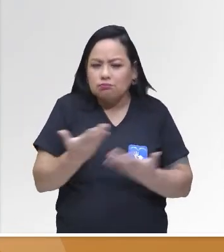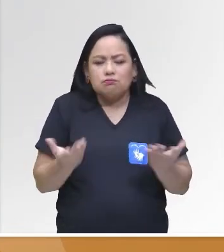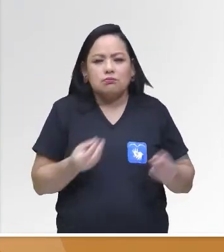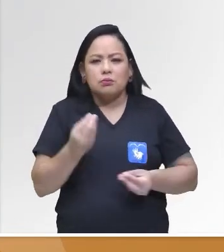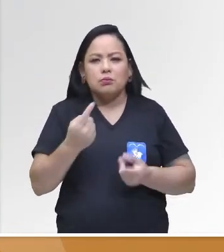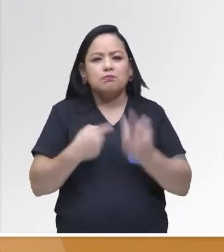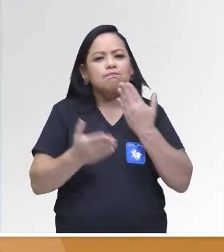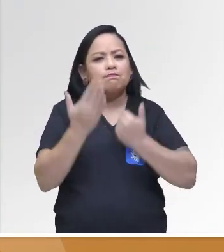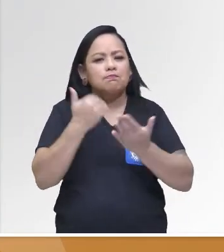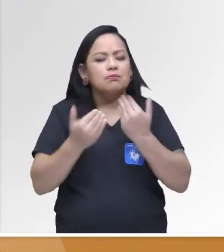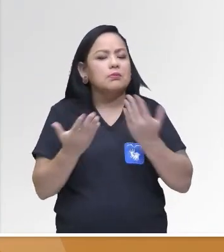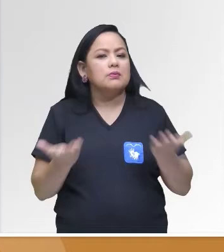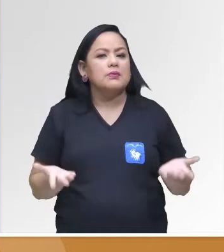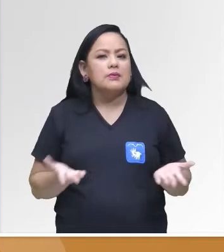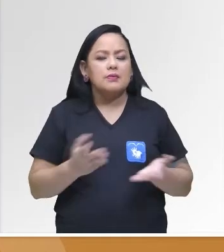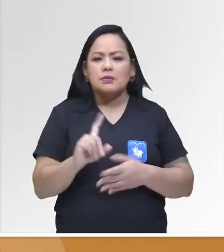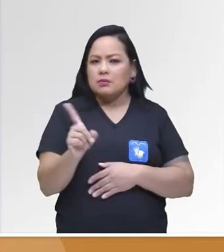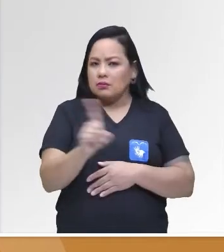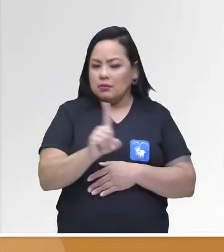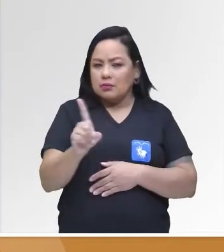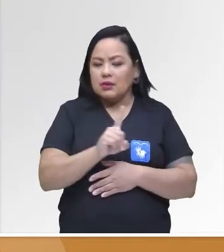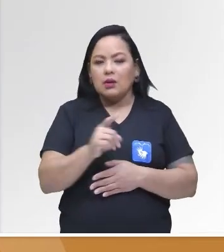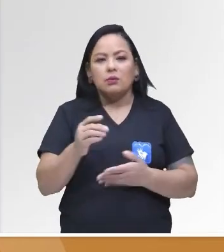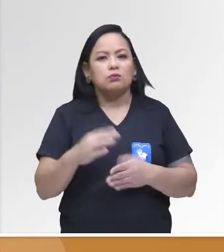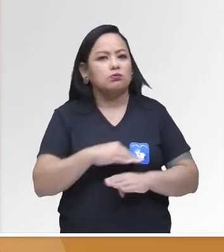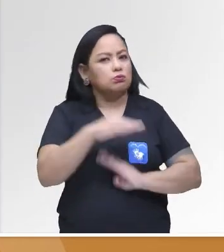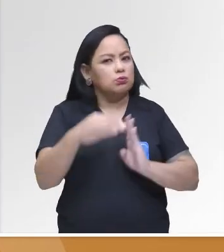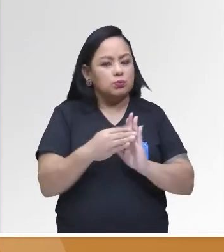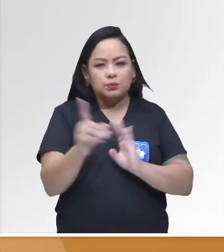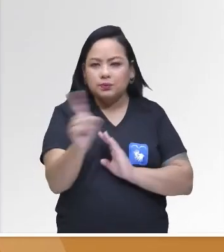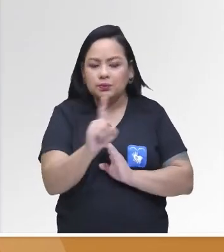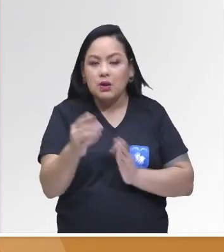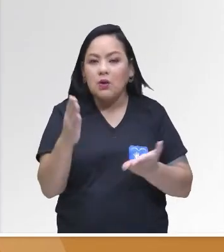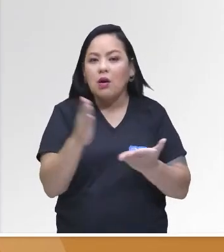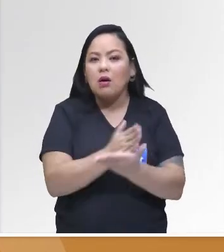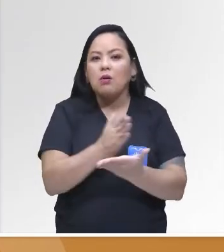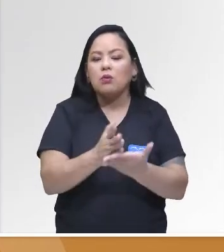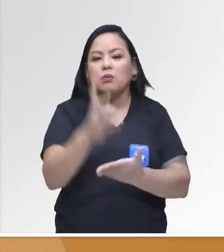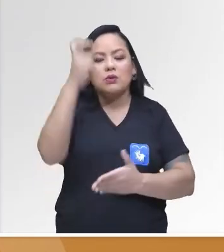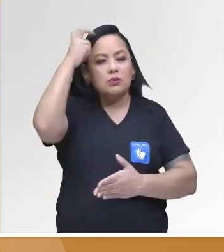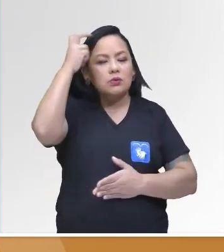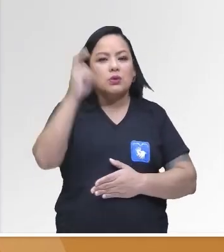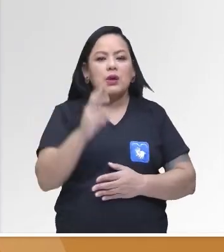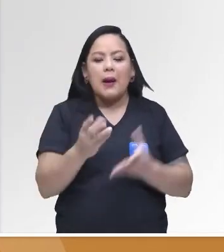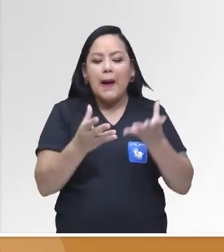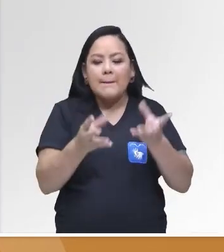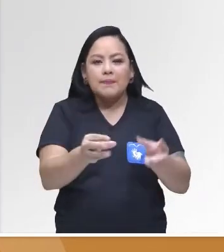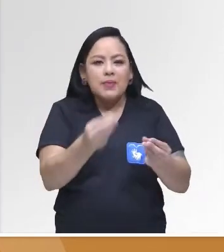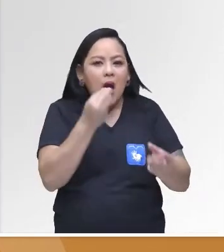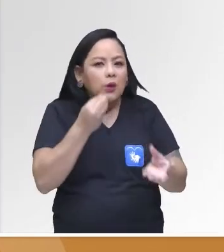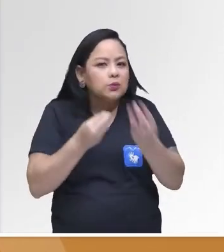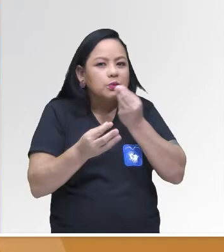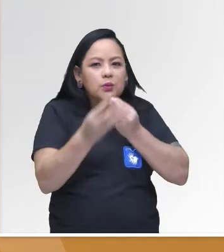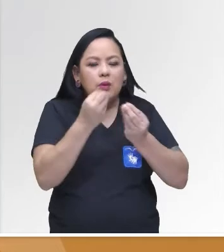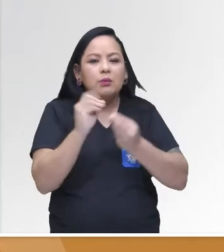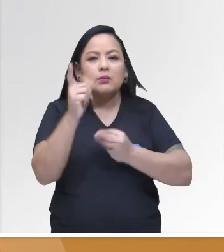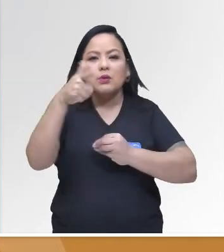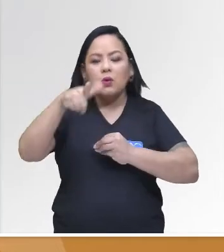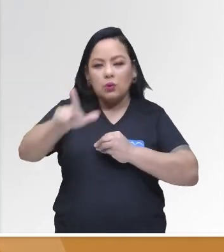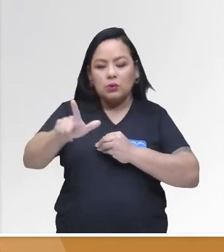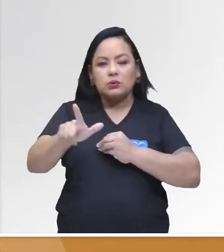para se alimentar? Não, nem todas. Algumas usam a própria mão, outras